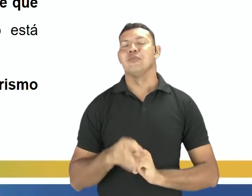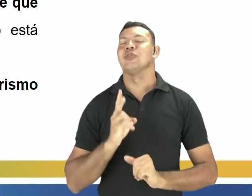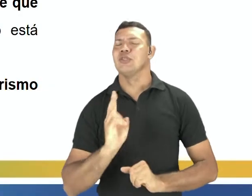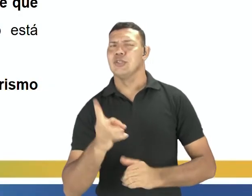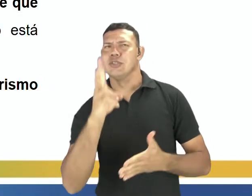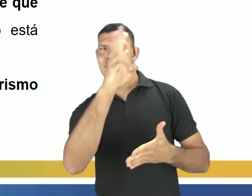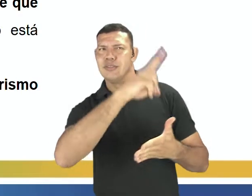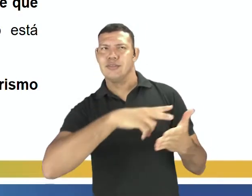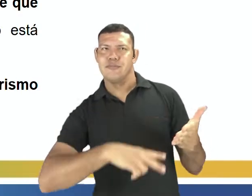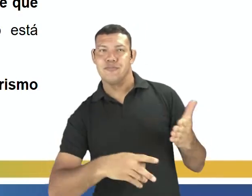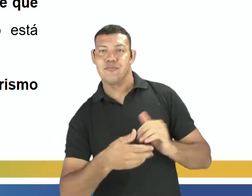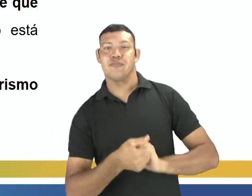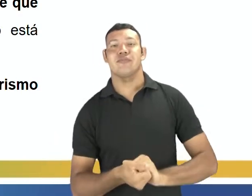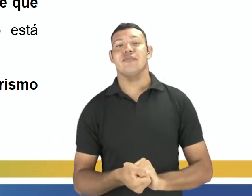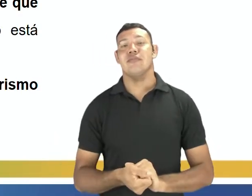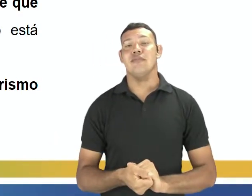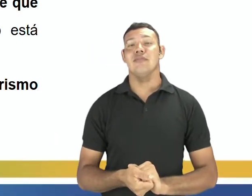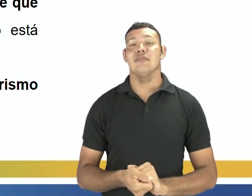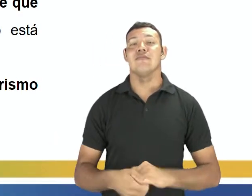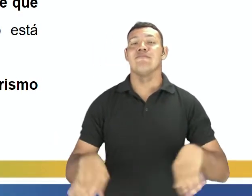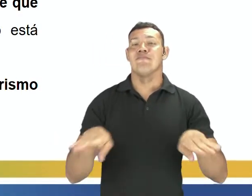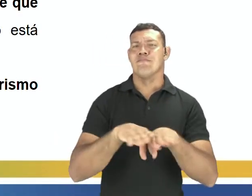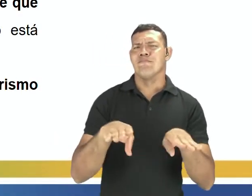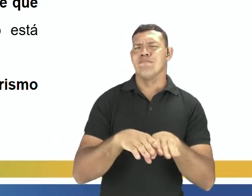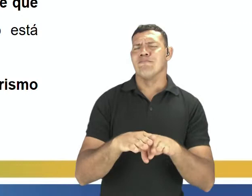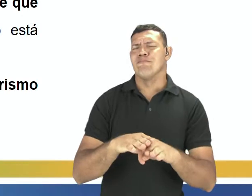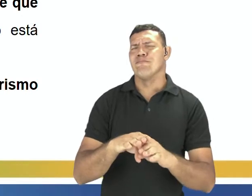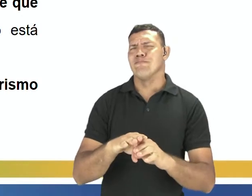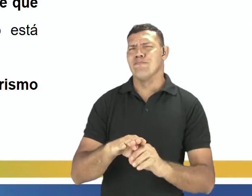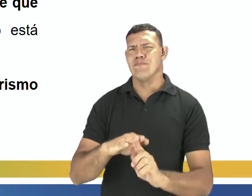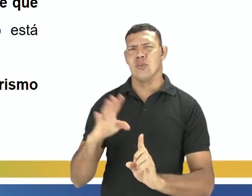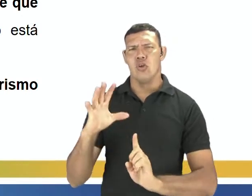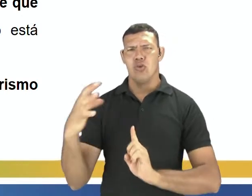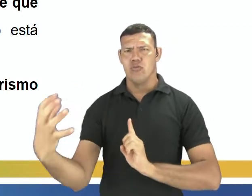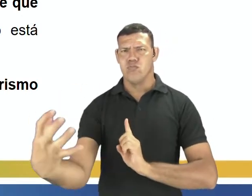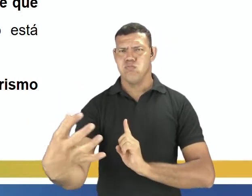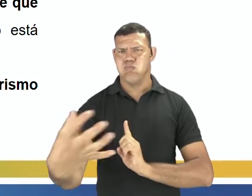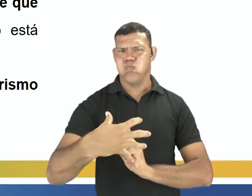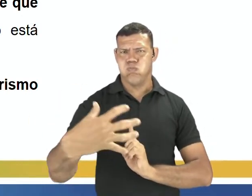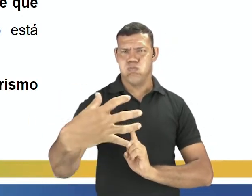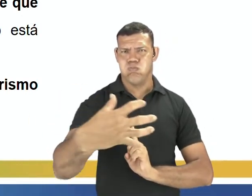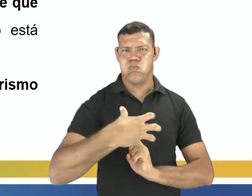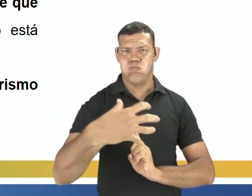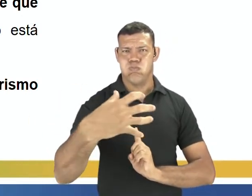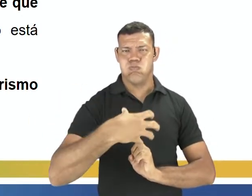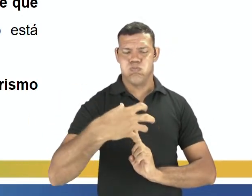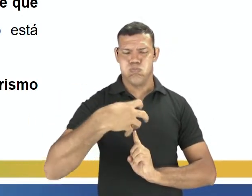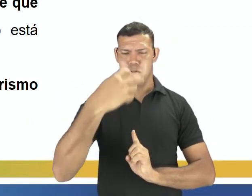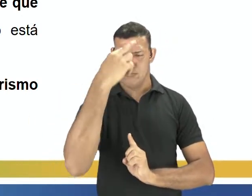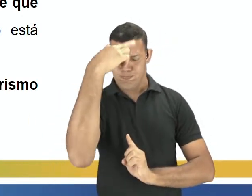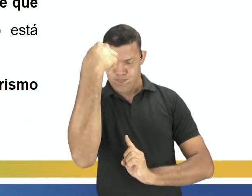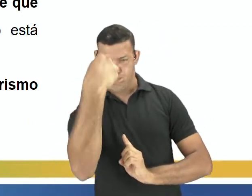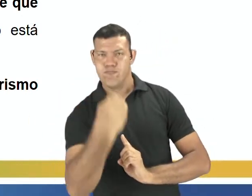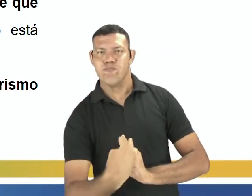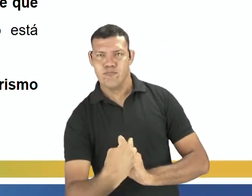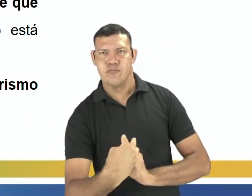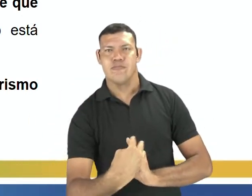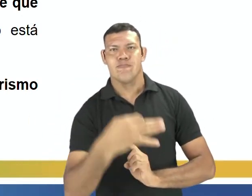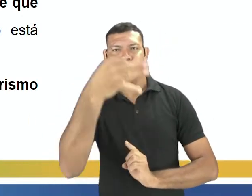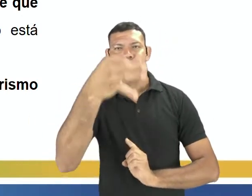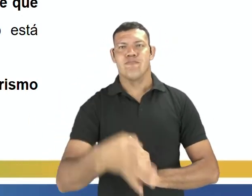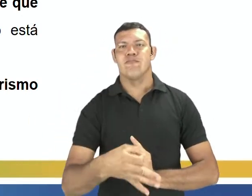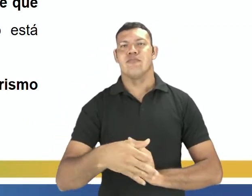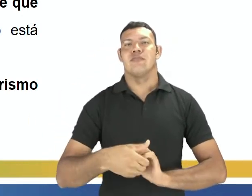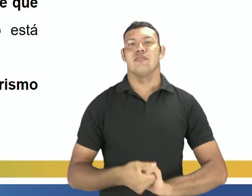nossa leitura. A crônica argumentativa também procura convencer o leitor de que o ponto de vista do seu autor a respeito de determinado assunto está